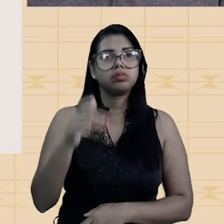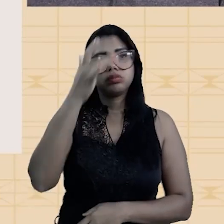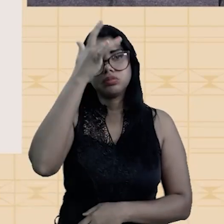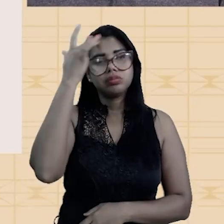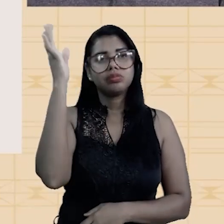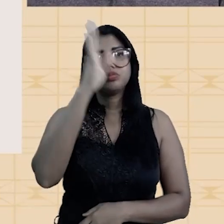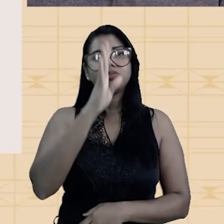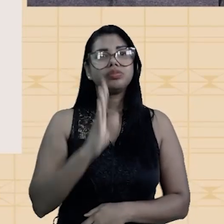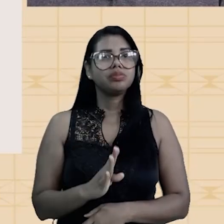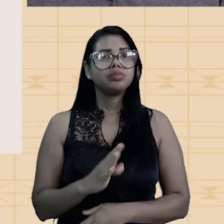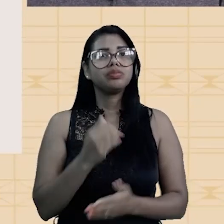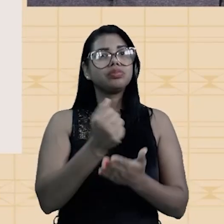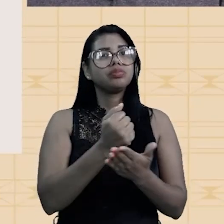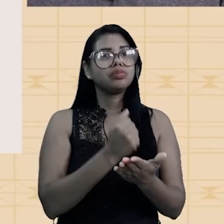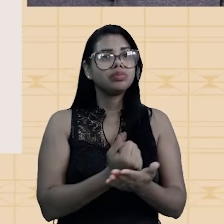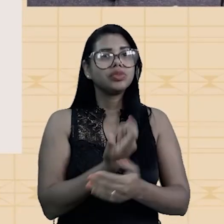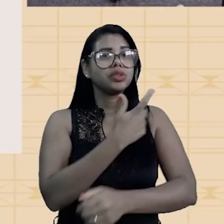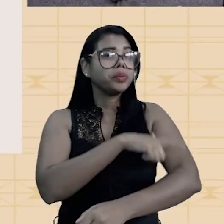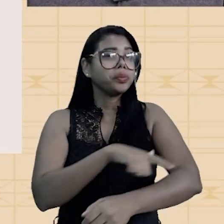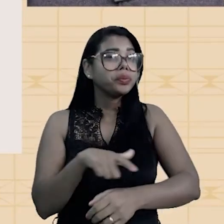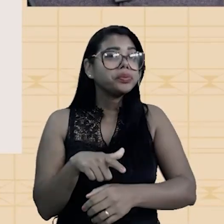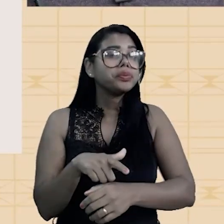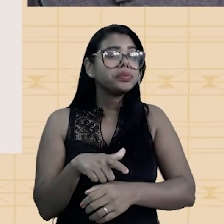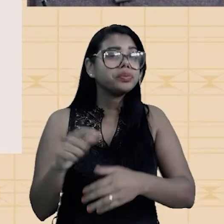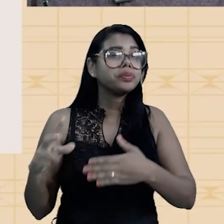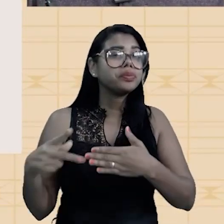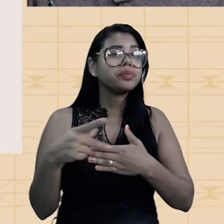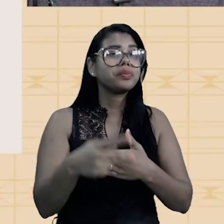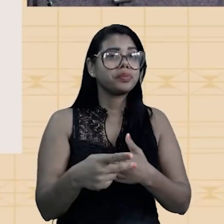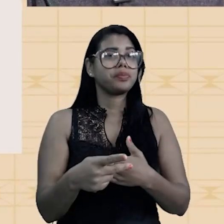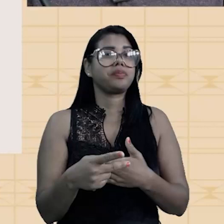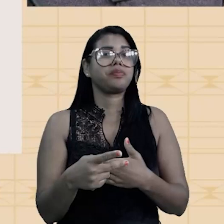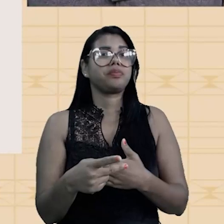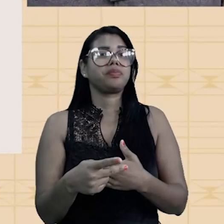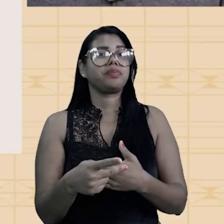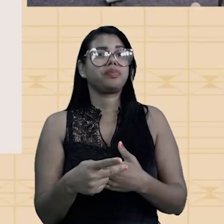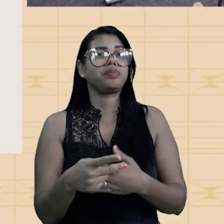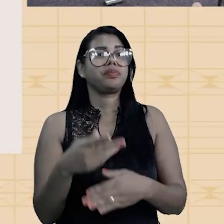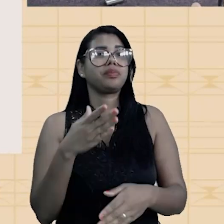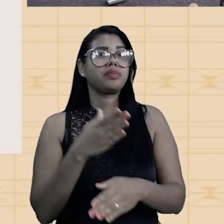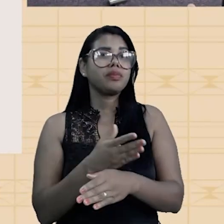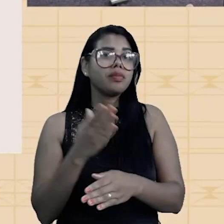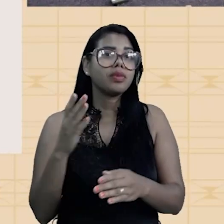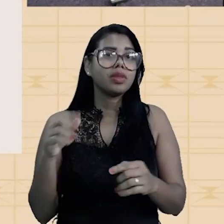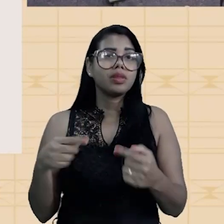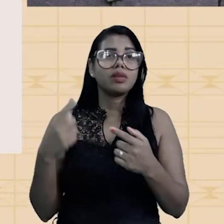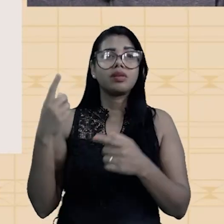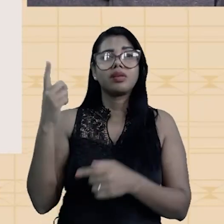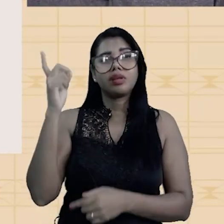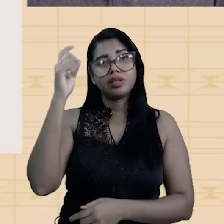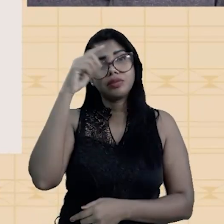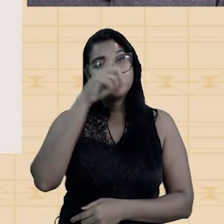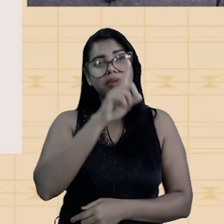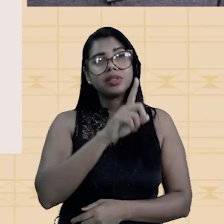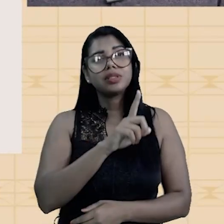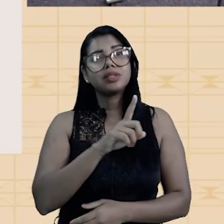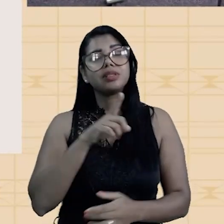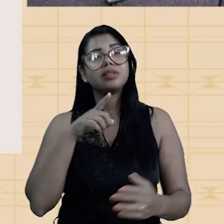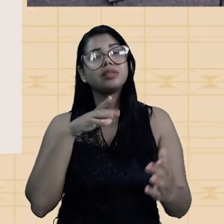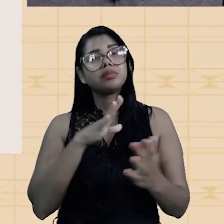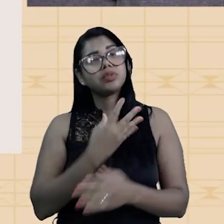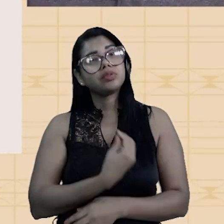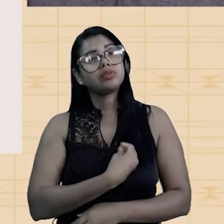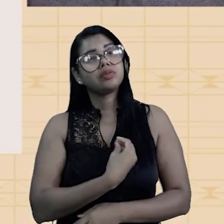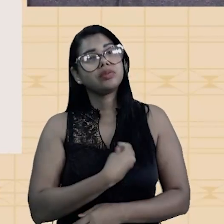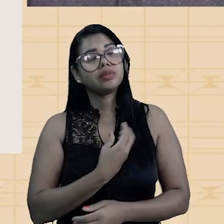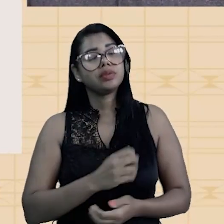perfil da educação brasileira. Então o entrave aí é o obstáculo, a dificuldade, tá? A